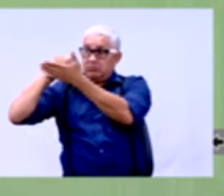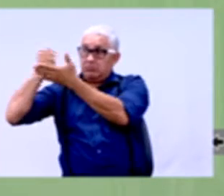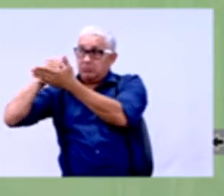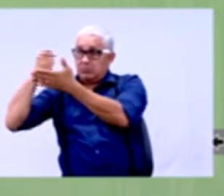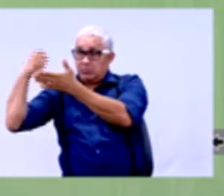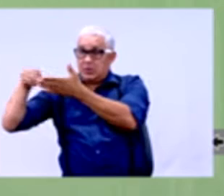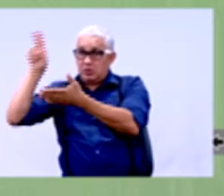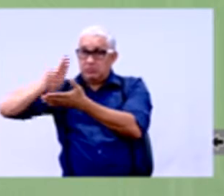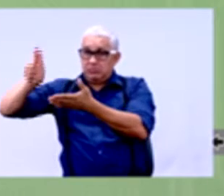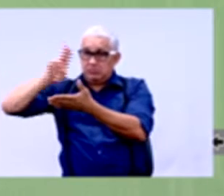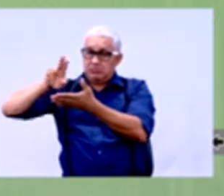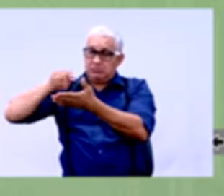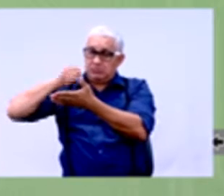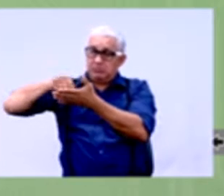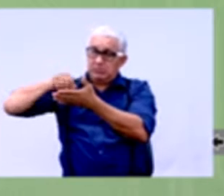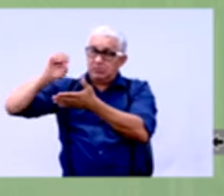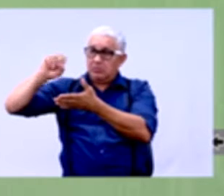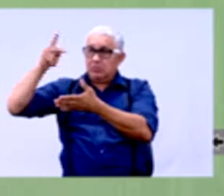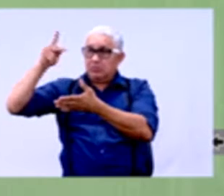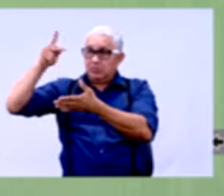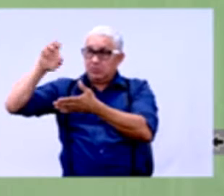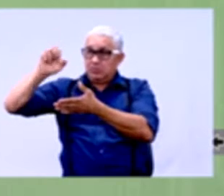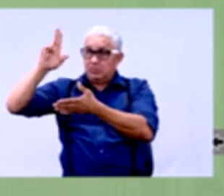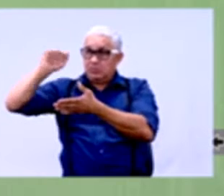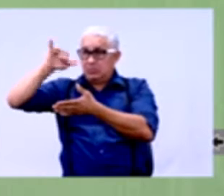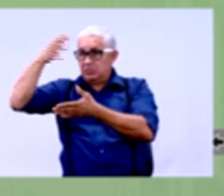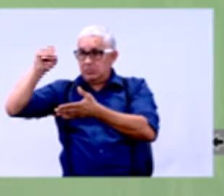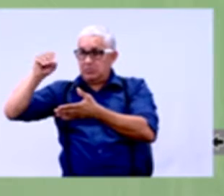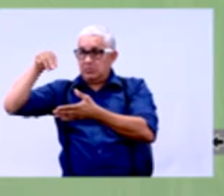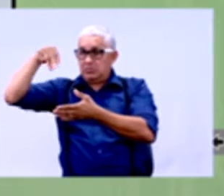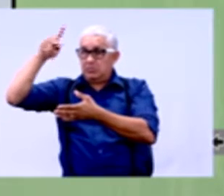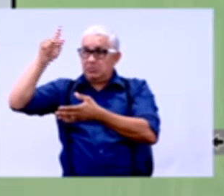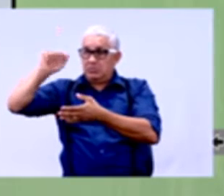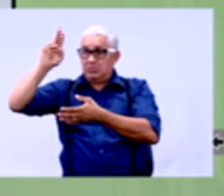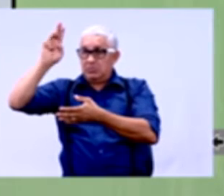usar a notação operação parâmetros.